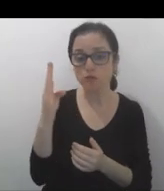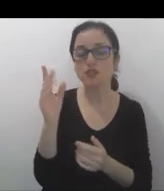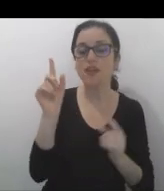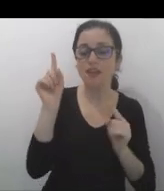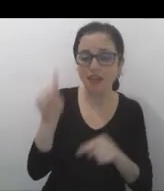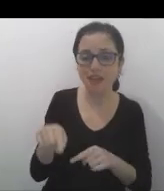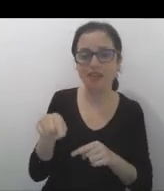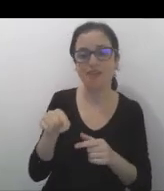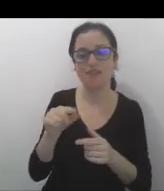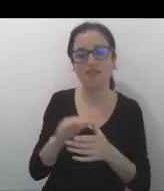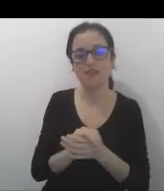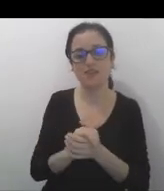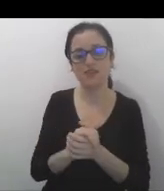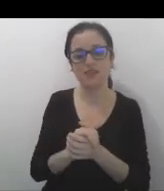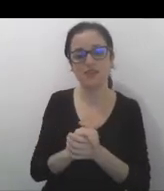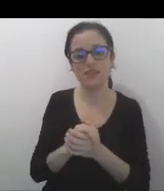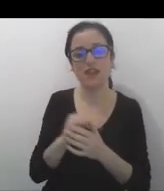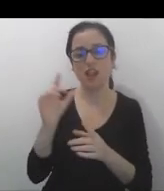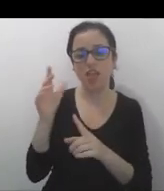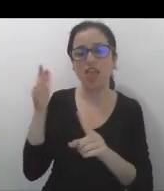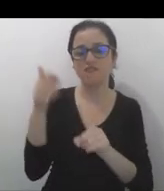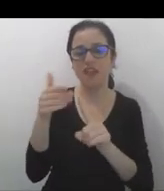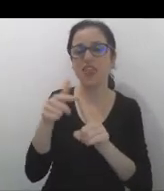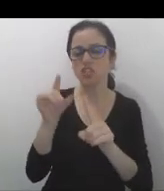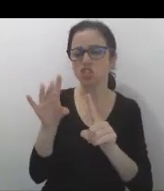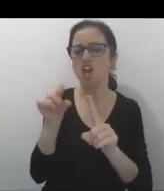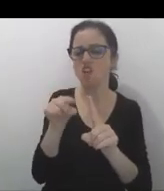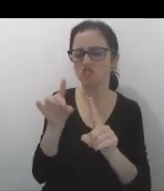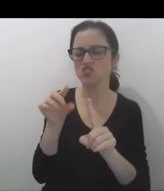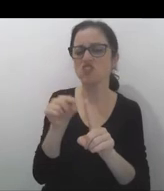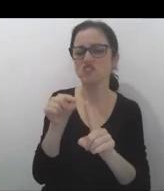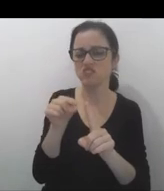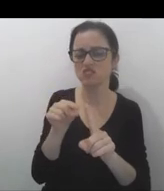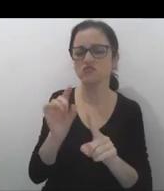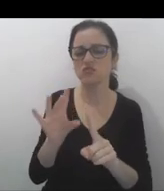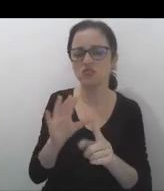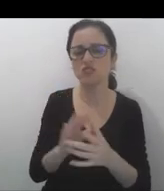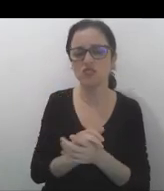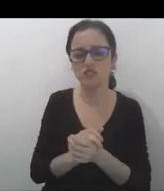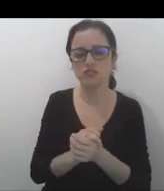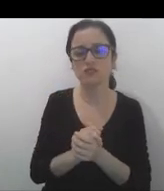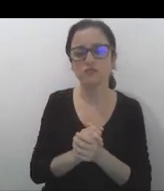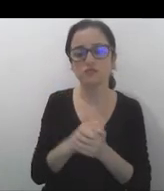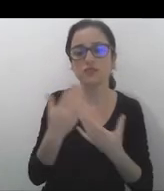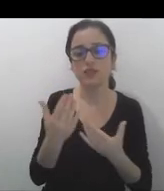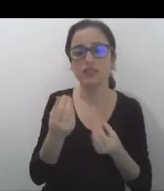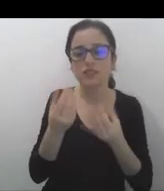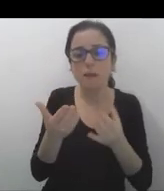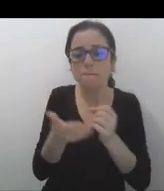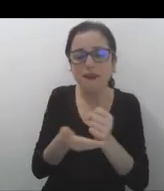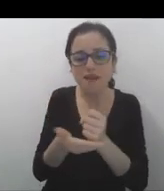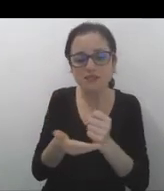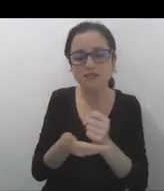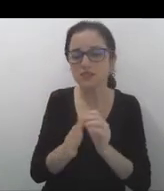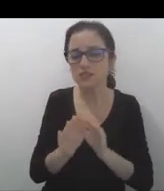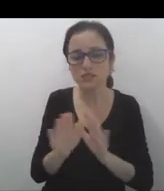eu achava que a Bauhaus era uma referência apenas,